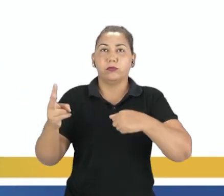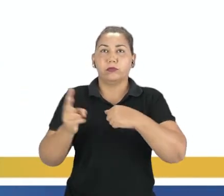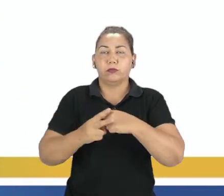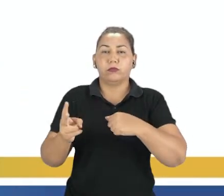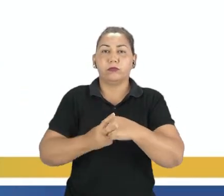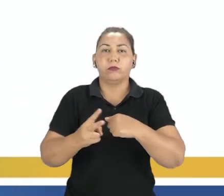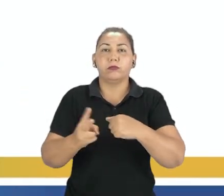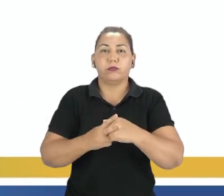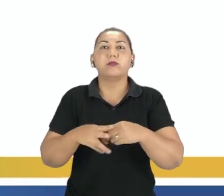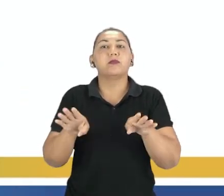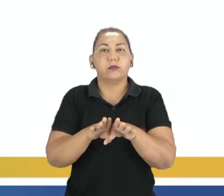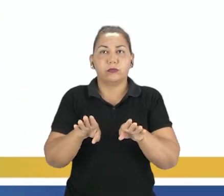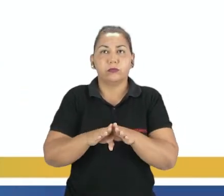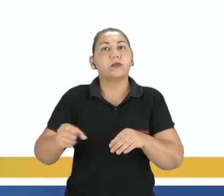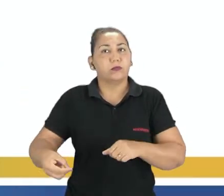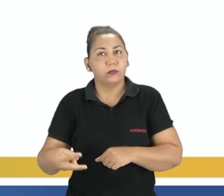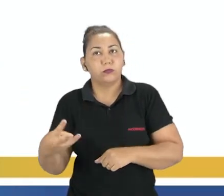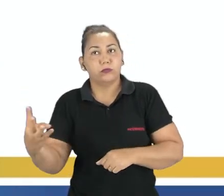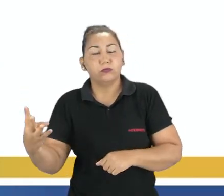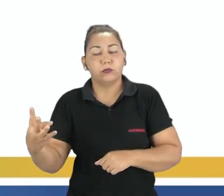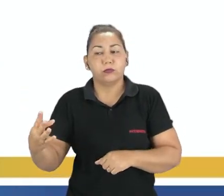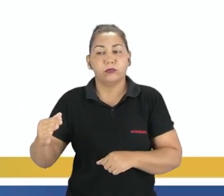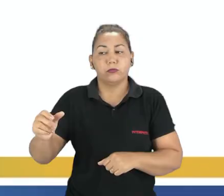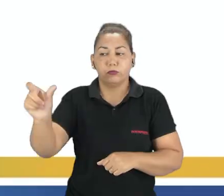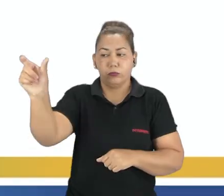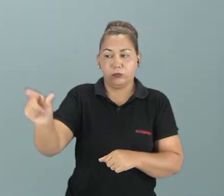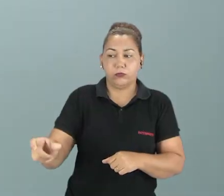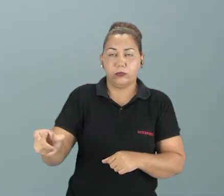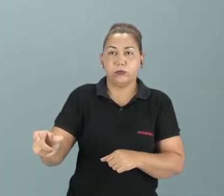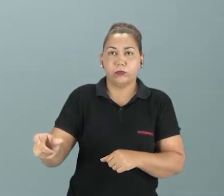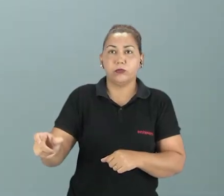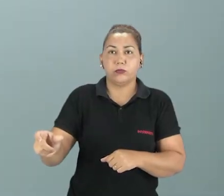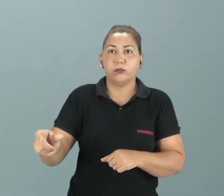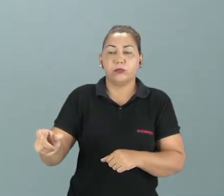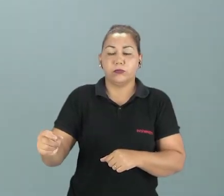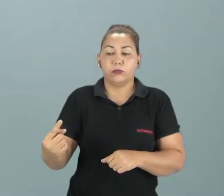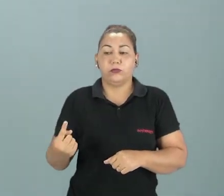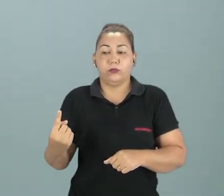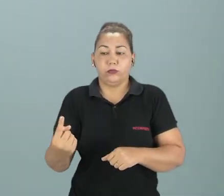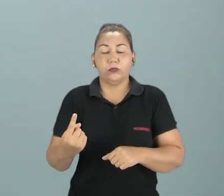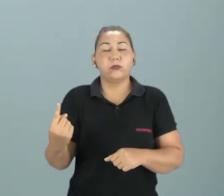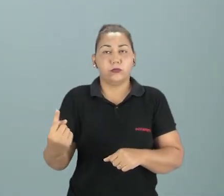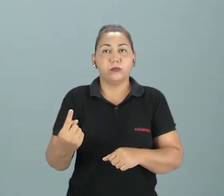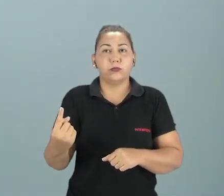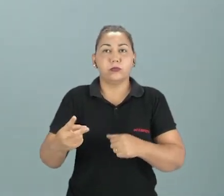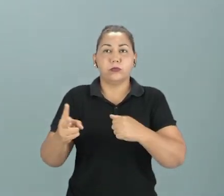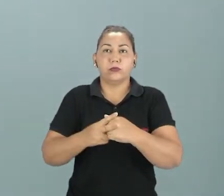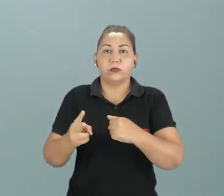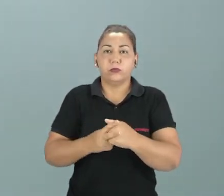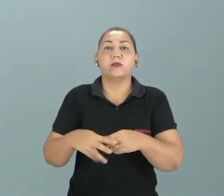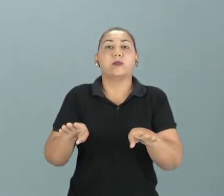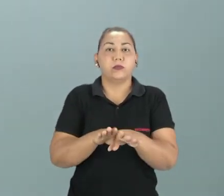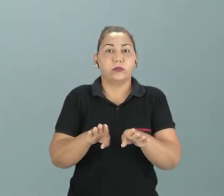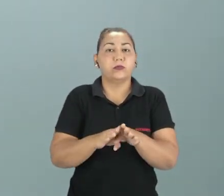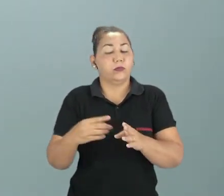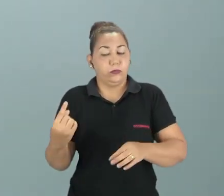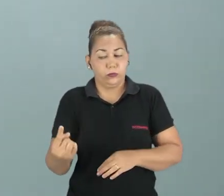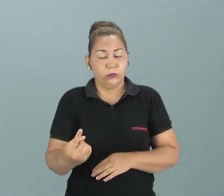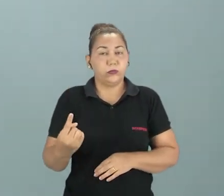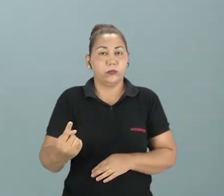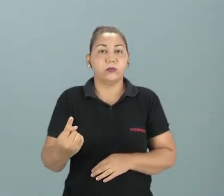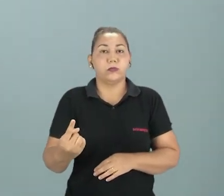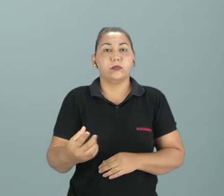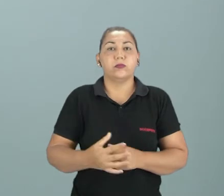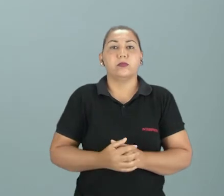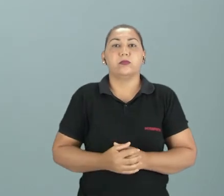o verbo também estará no singular. Agora, crianças, vamos ver pelo menos duas regras para estabelecermos